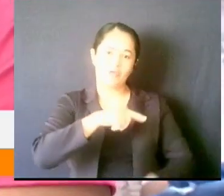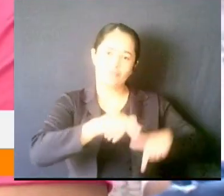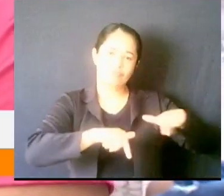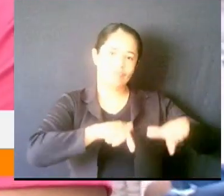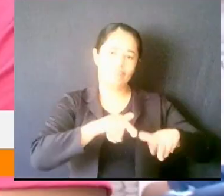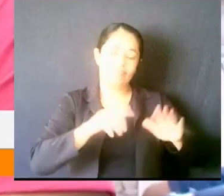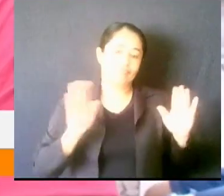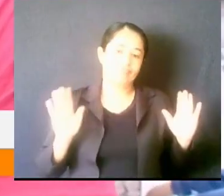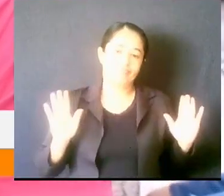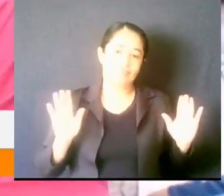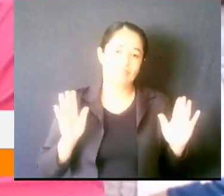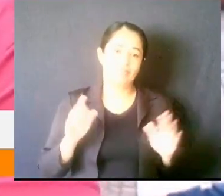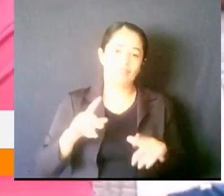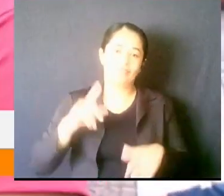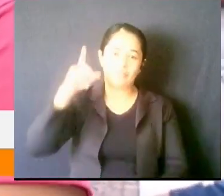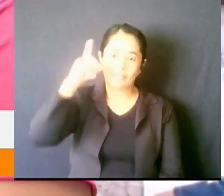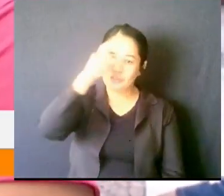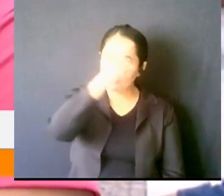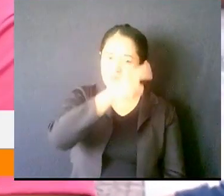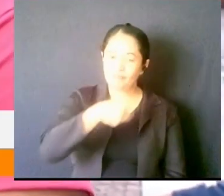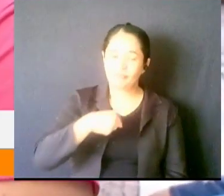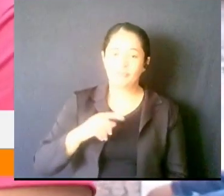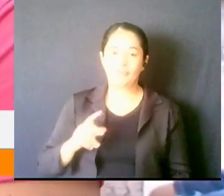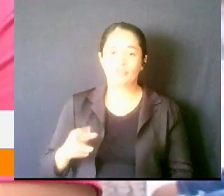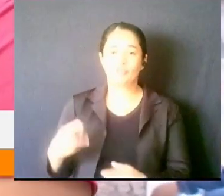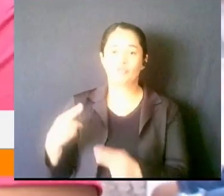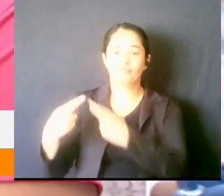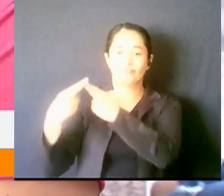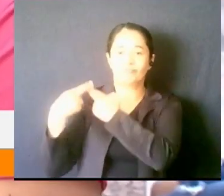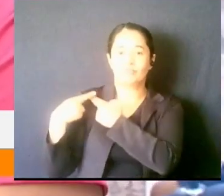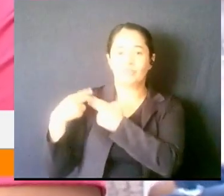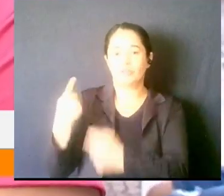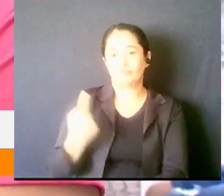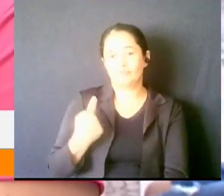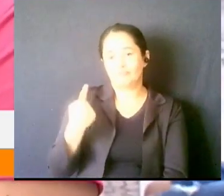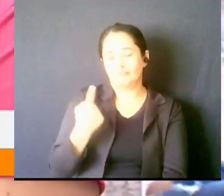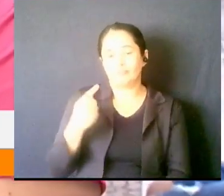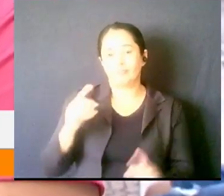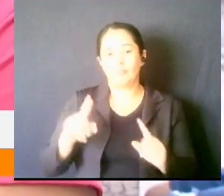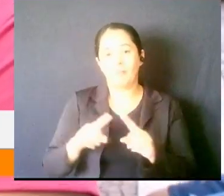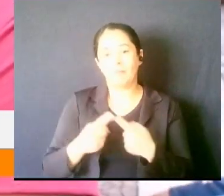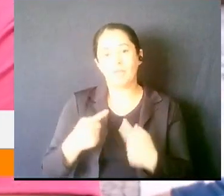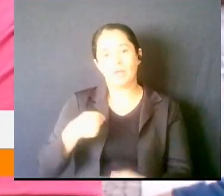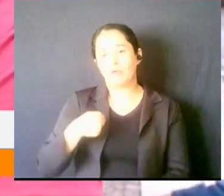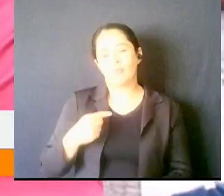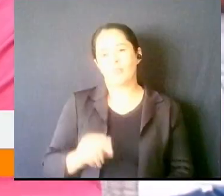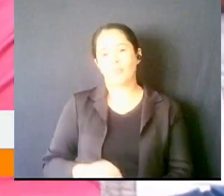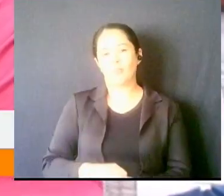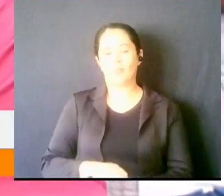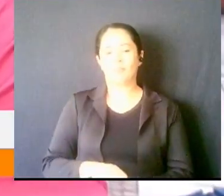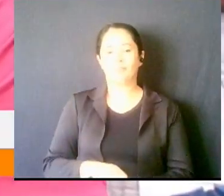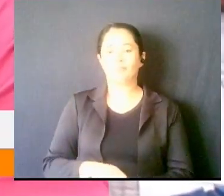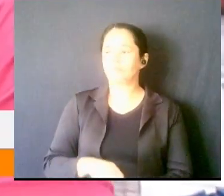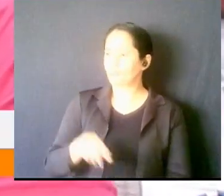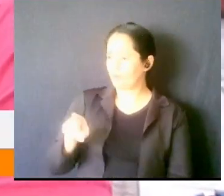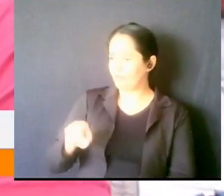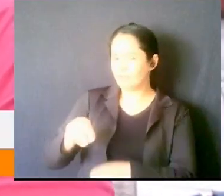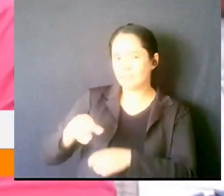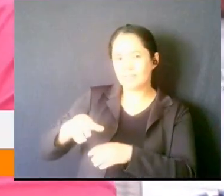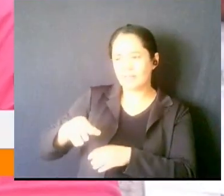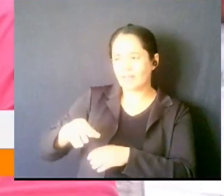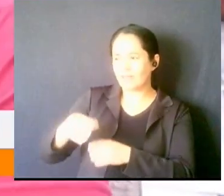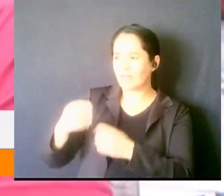virei sozinha, né? Em casa minha mãe também me deu uma ajuda, mas foi mais eu mesma. Então você incentiva que esse assunto seja falado